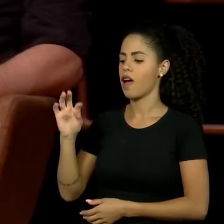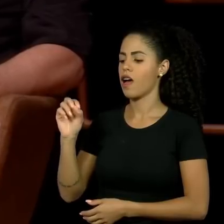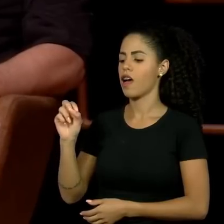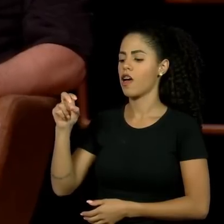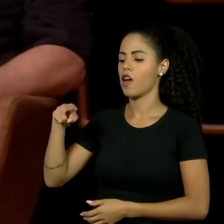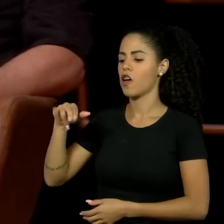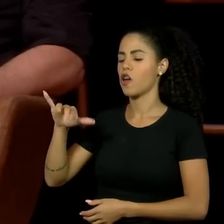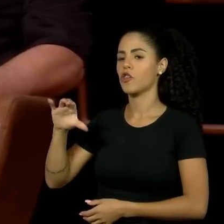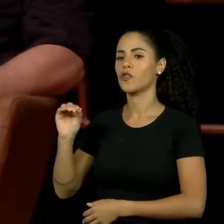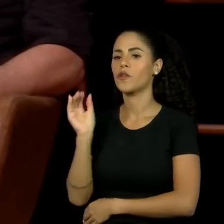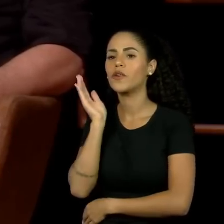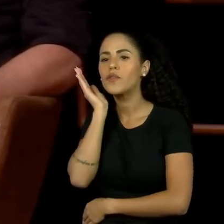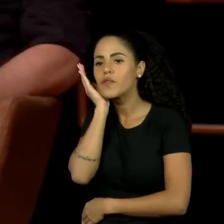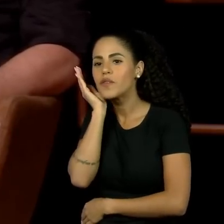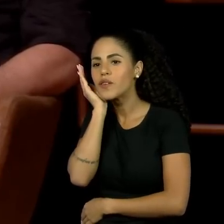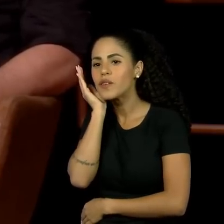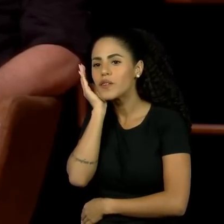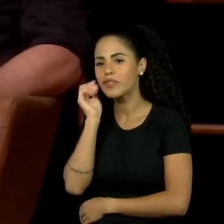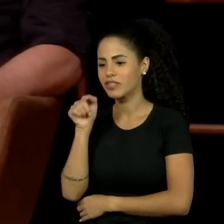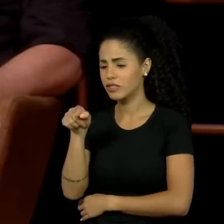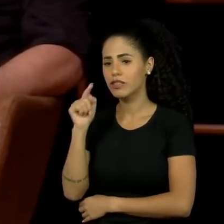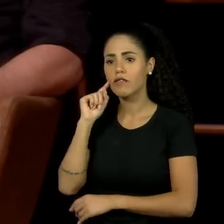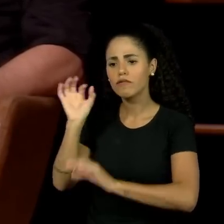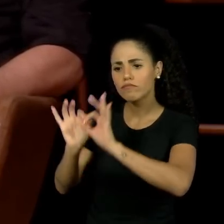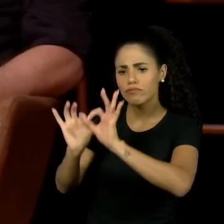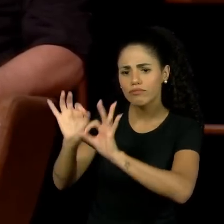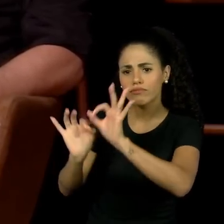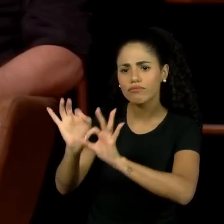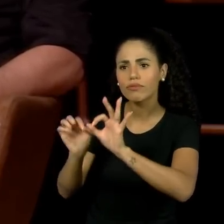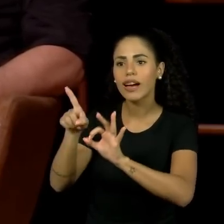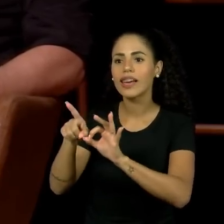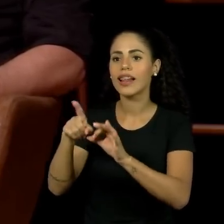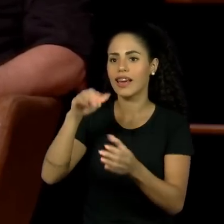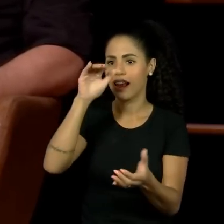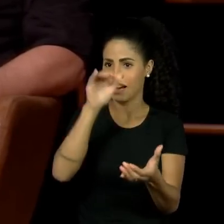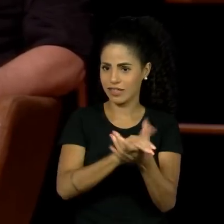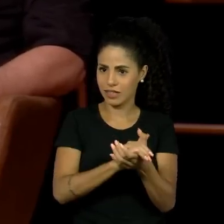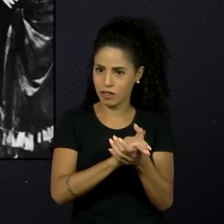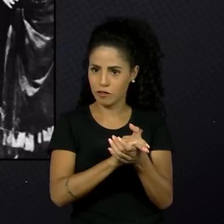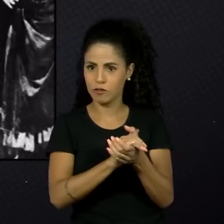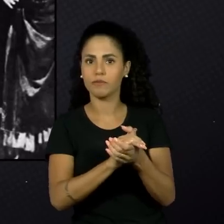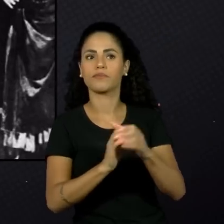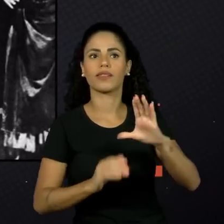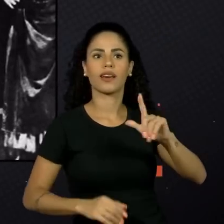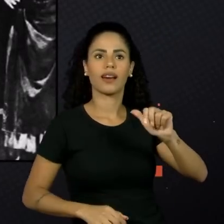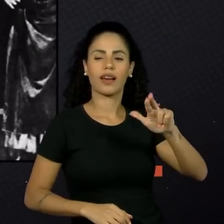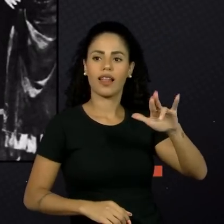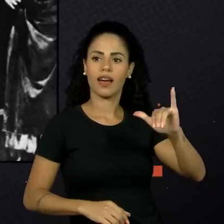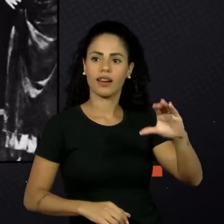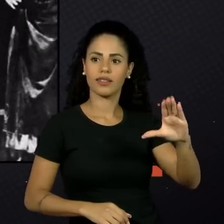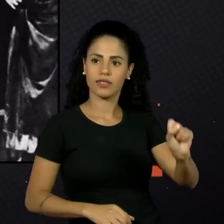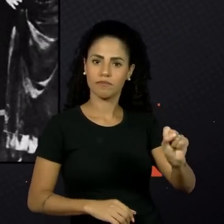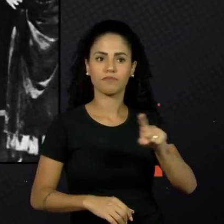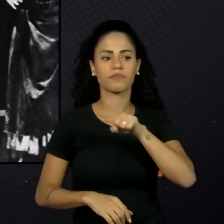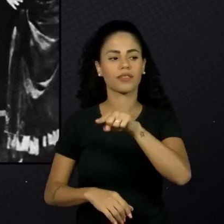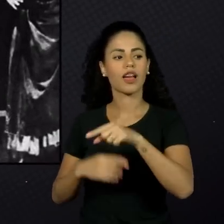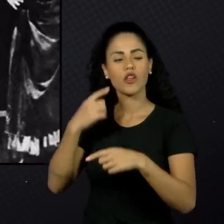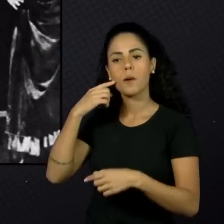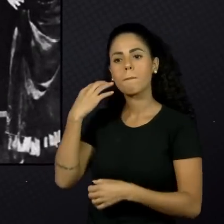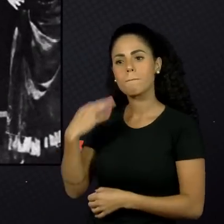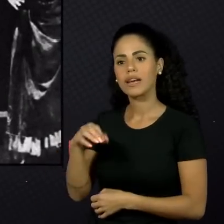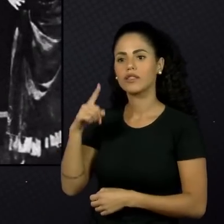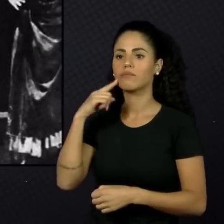peça, Carmen. E, na época, ele era casado com a Clarice Abujanra. E a Clarice, ele